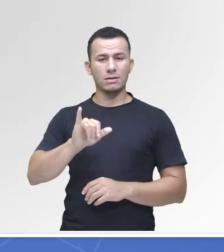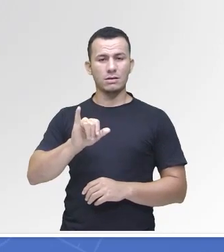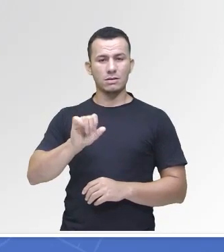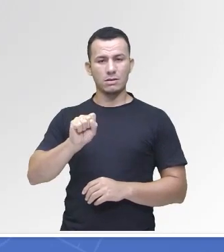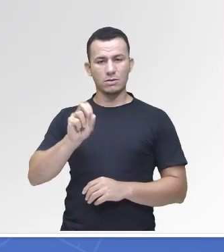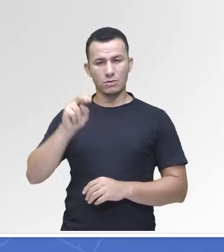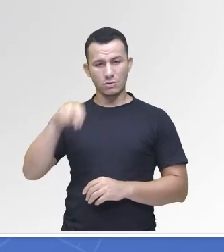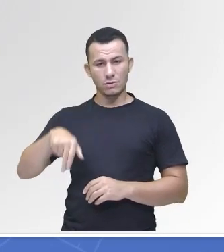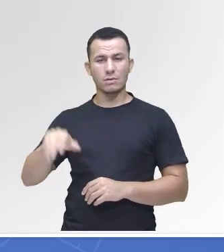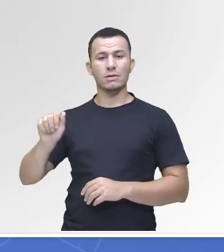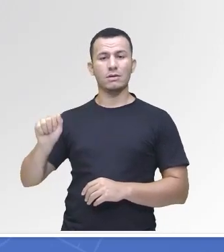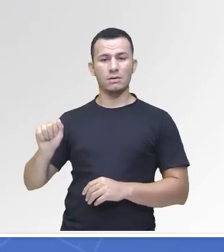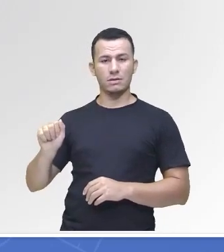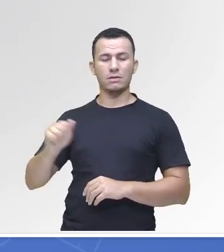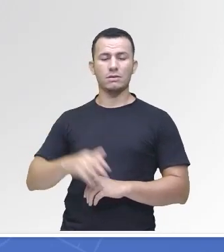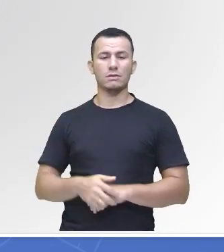A.